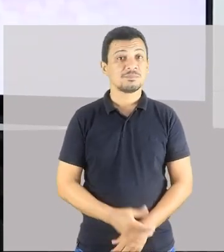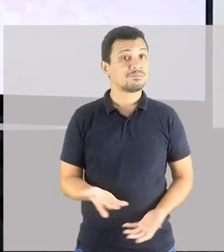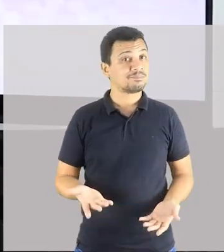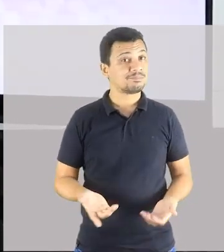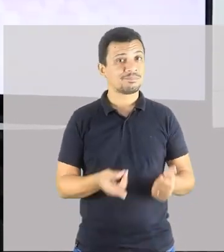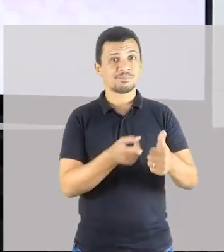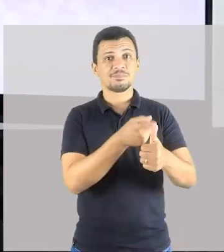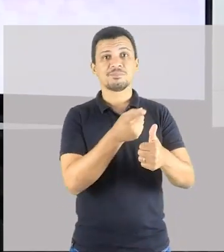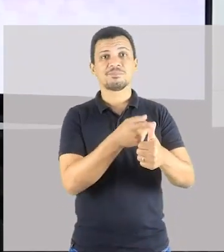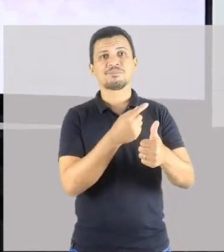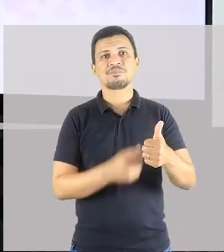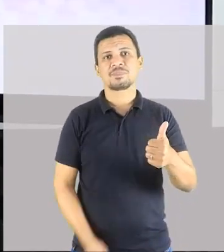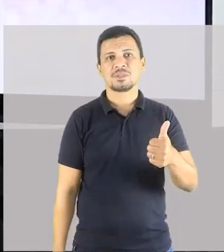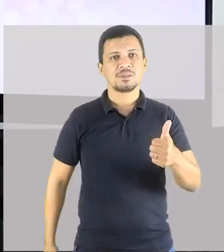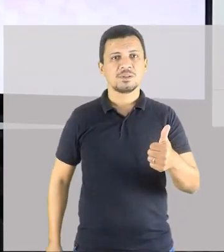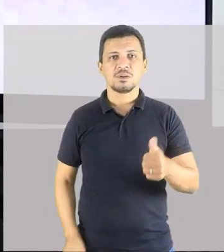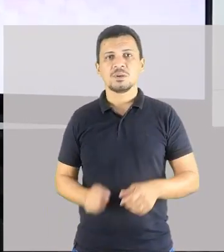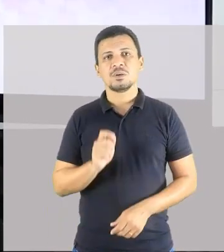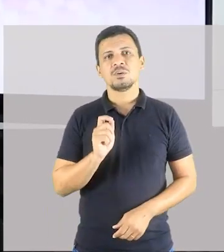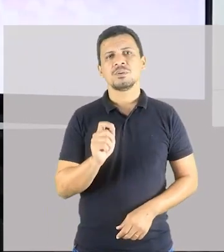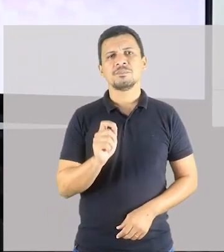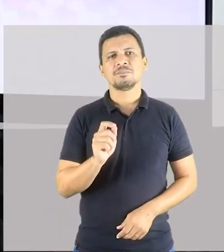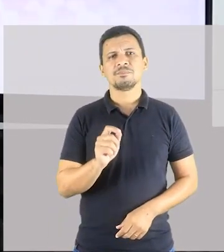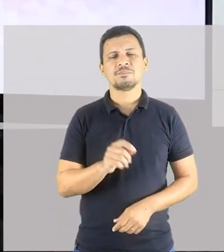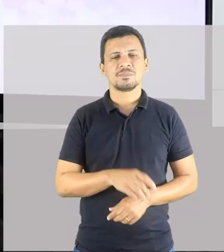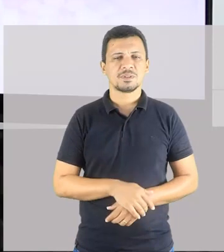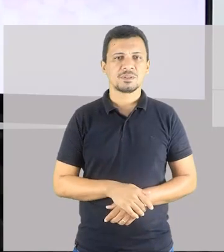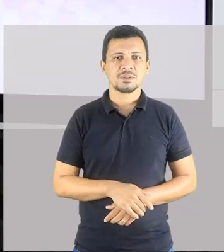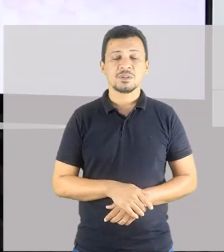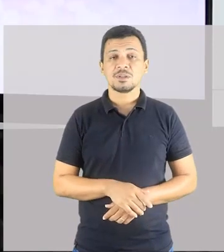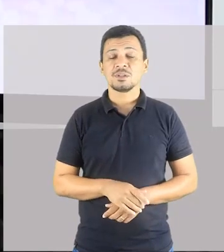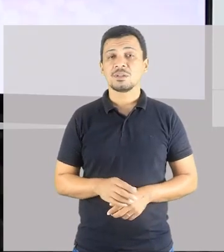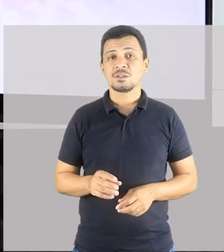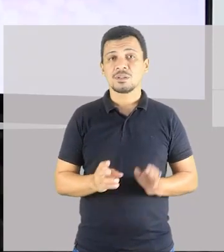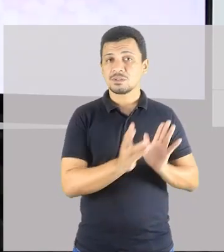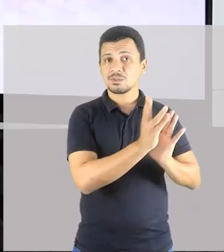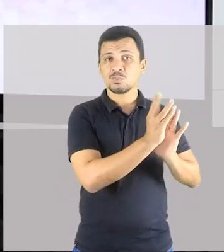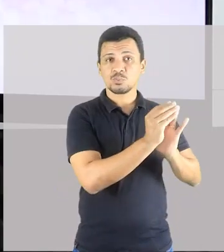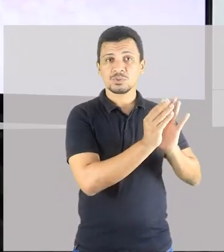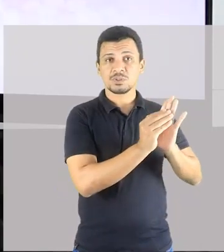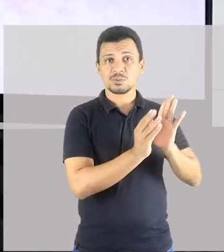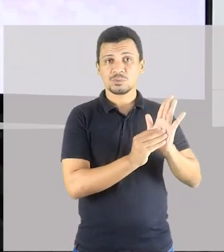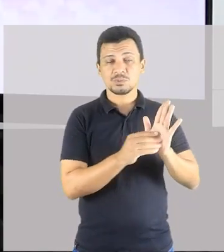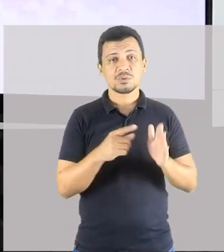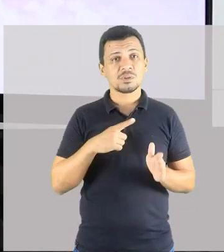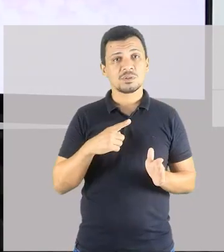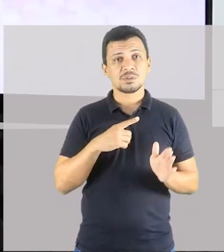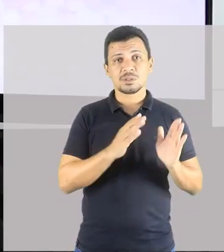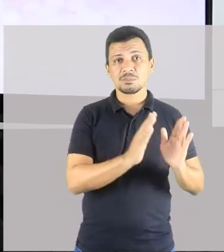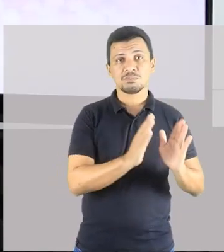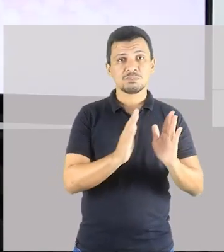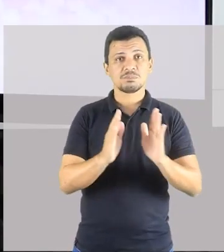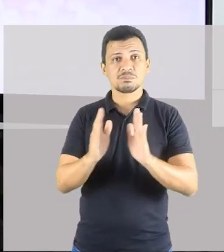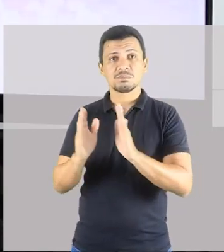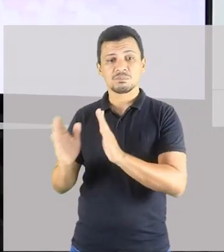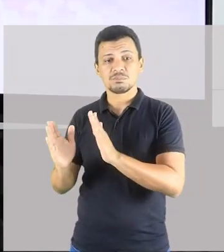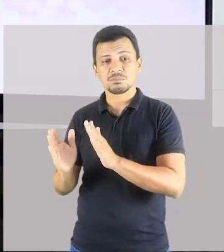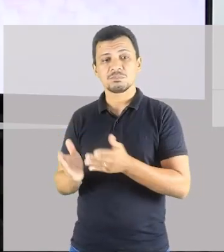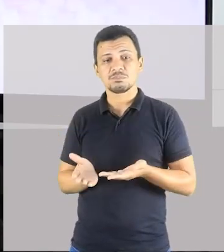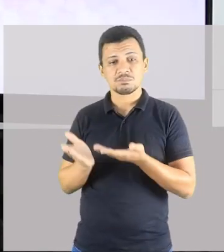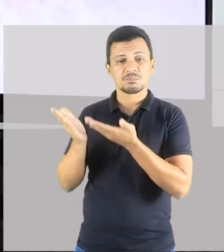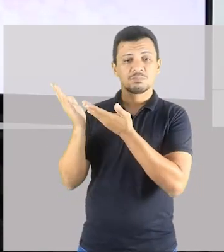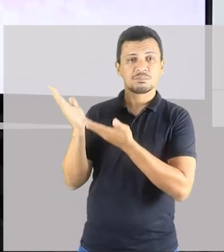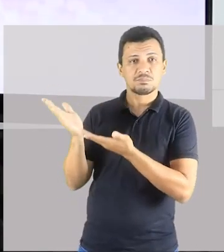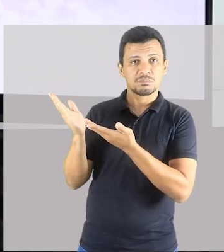Primeiramente, a gente vai ter, dentro desse conteúdo, a gente vai seguir, tá, esse cronograma que a